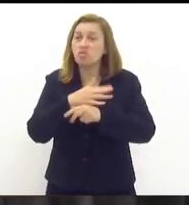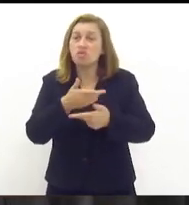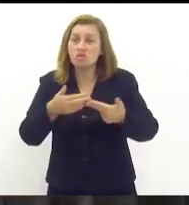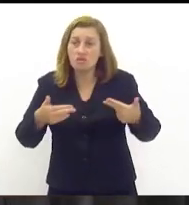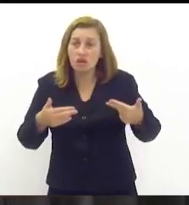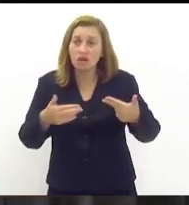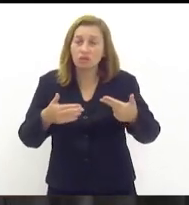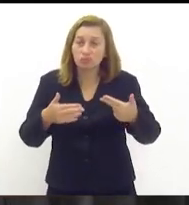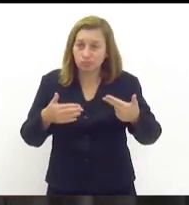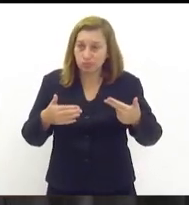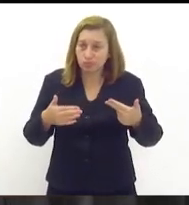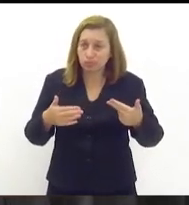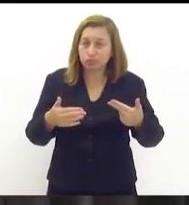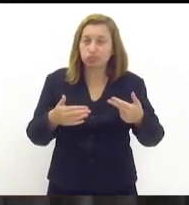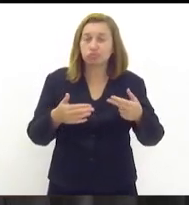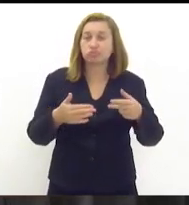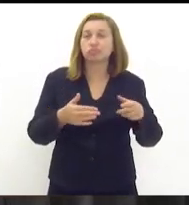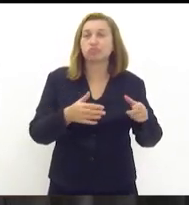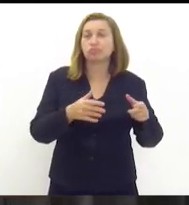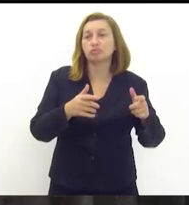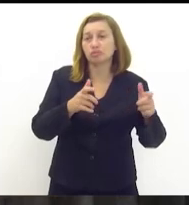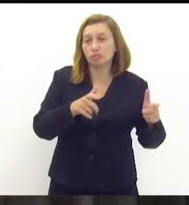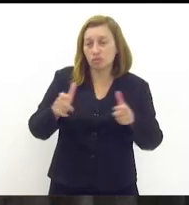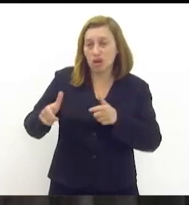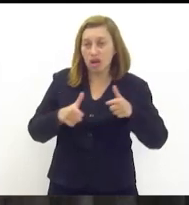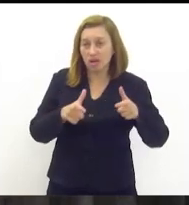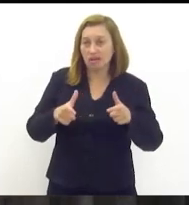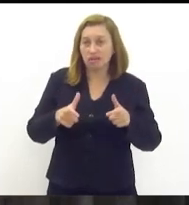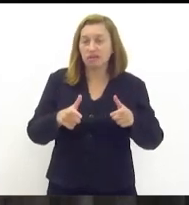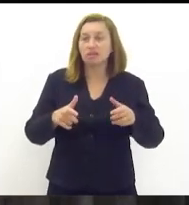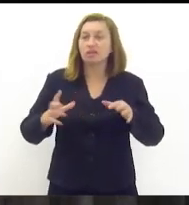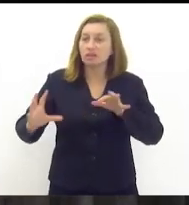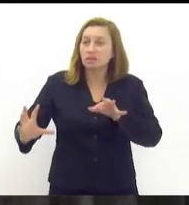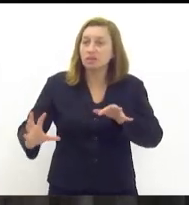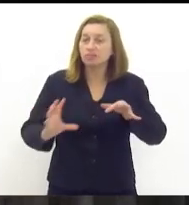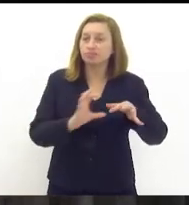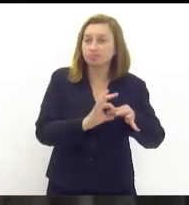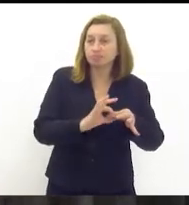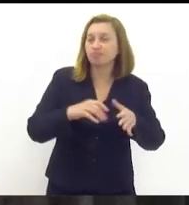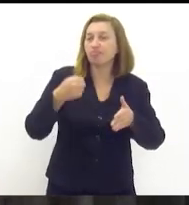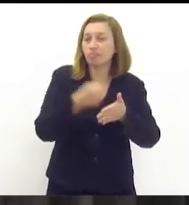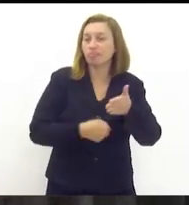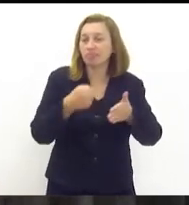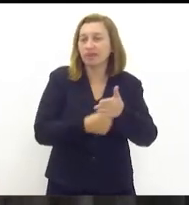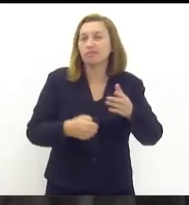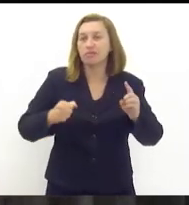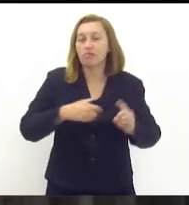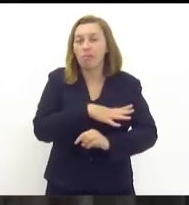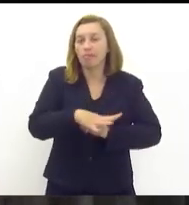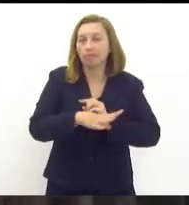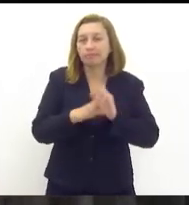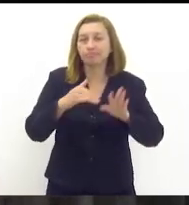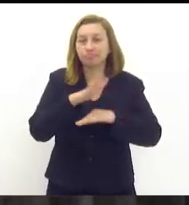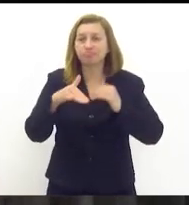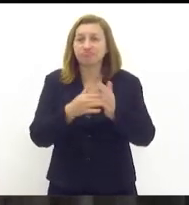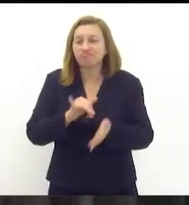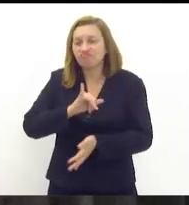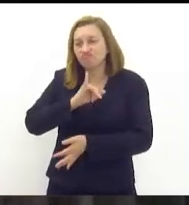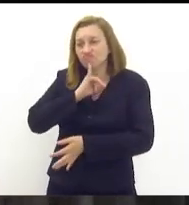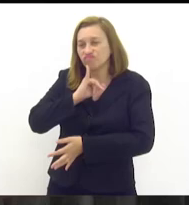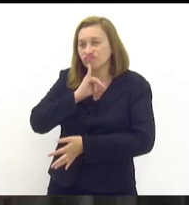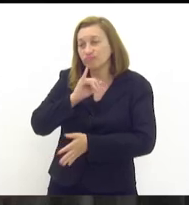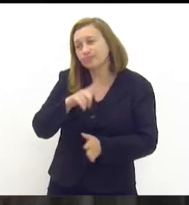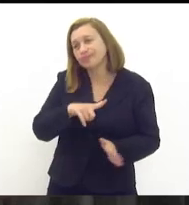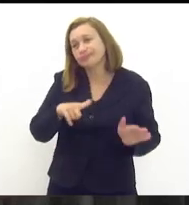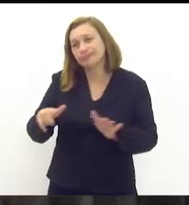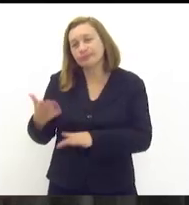canais da Imprensa local mostrando que a gente tem Aliados nessa luta por uma cidadania plena então infelizmente na